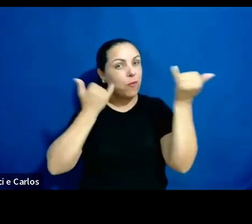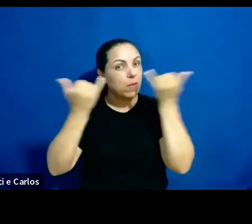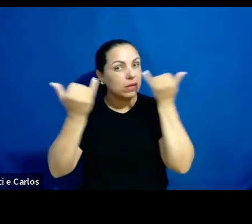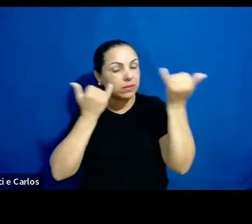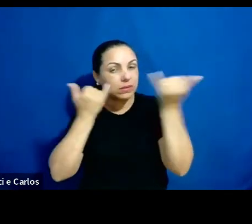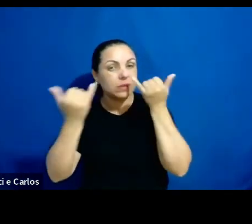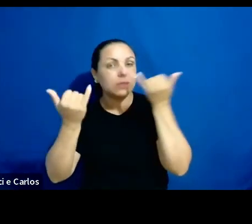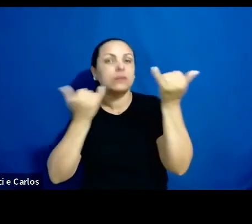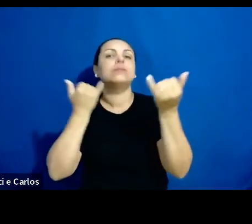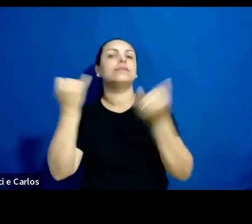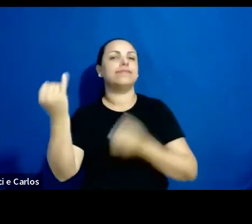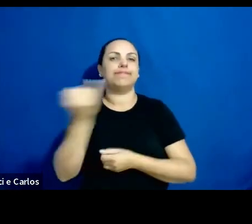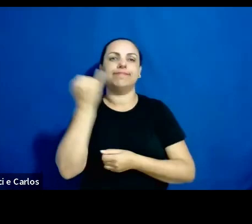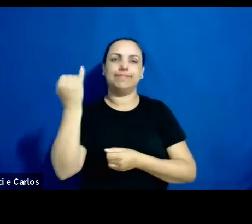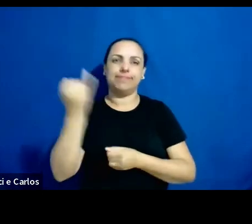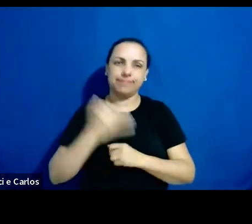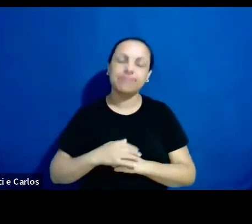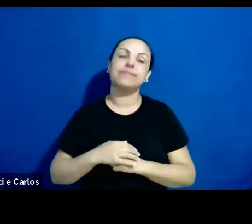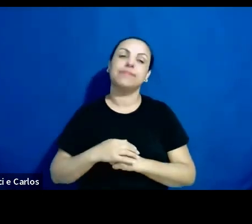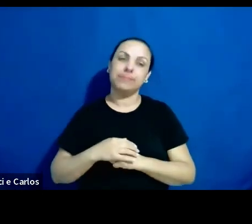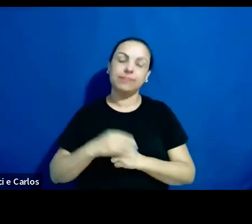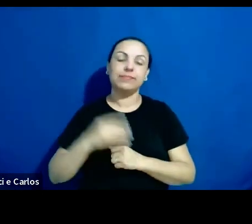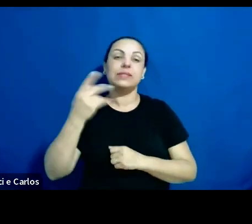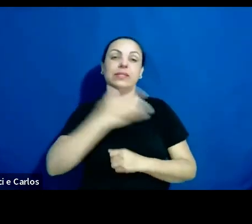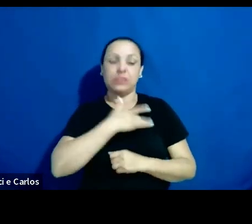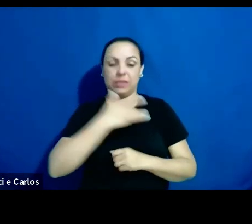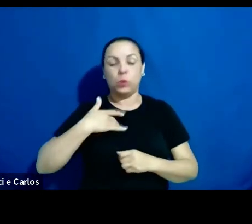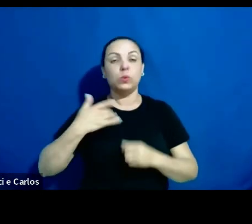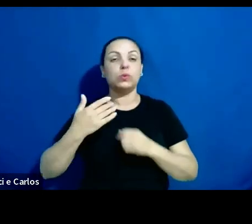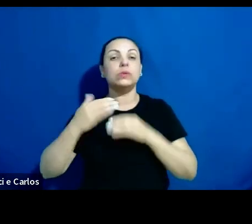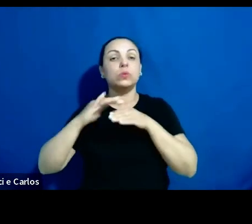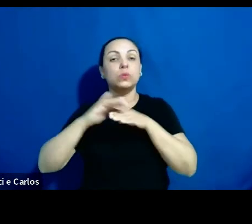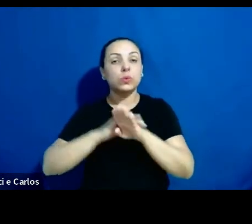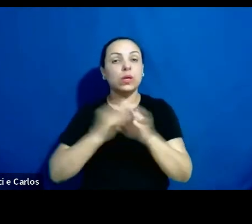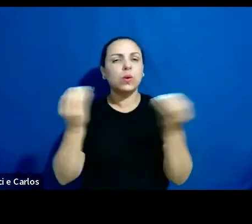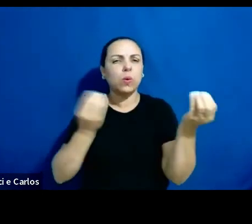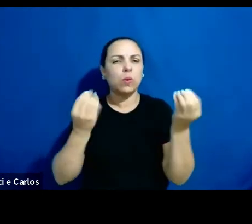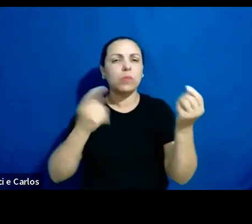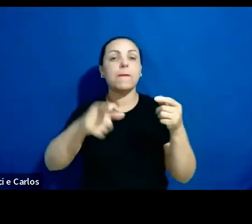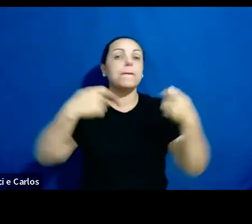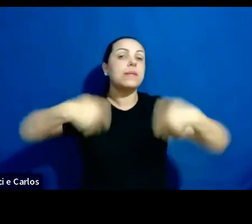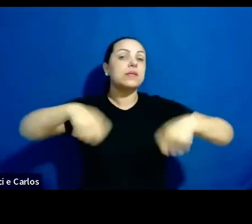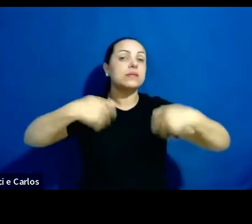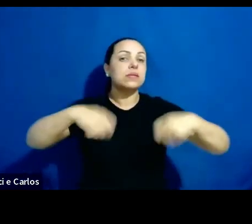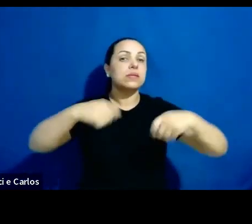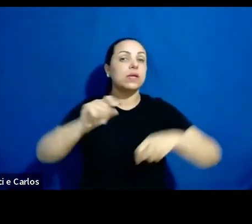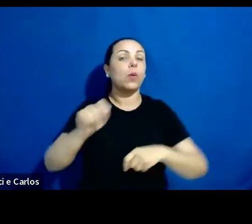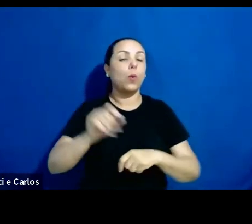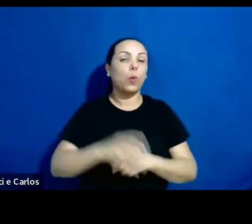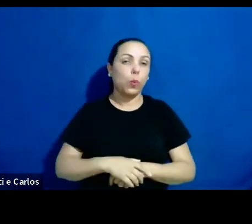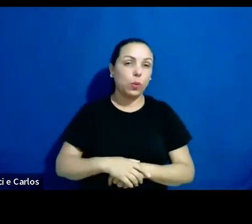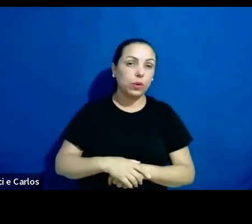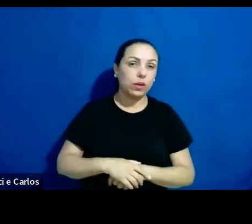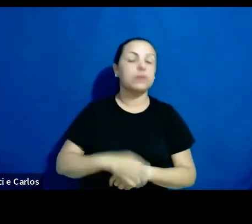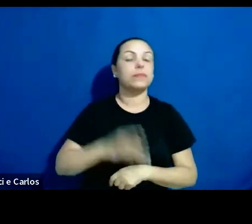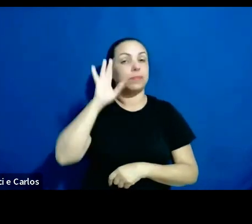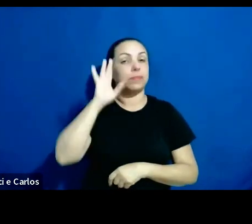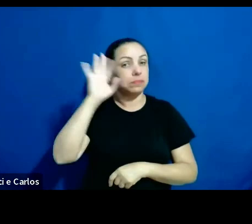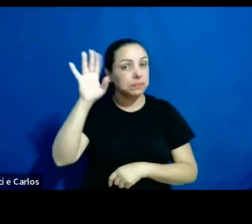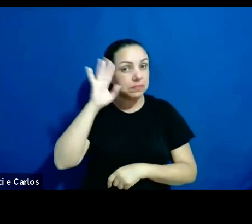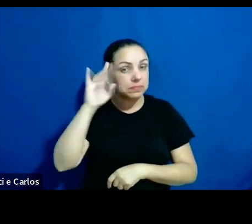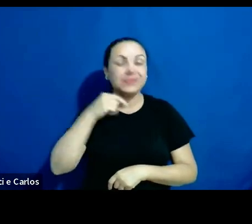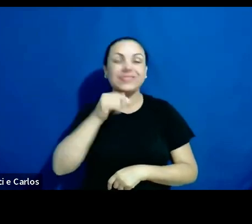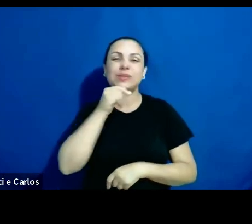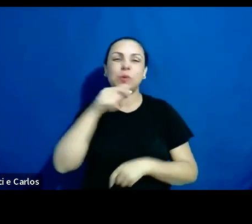diários para o estilo de vida saudável. Você tem que ter informação. O que é que eu faço? Se você está aqui